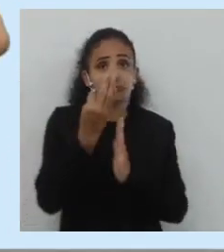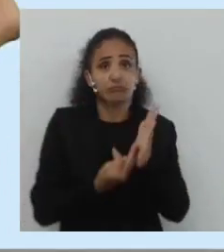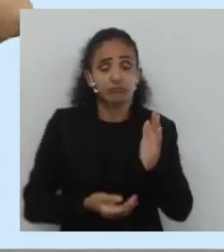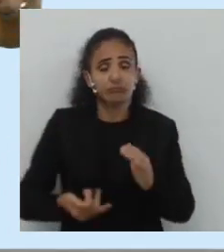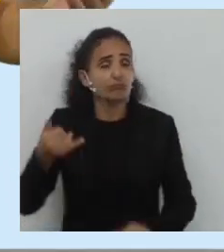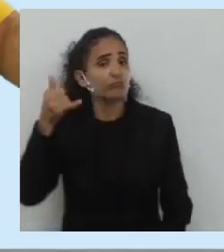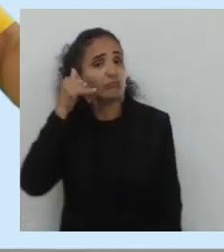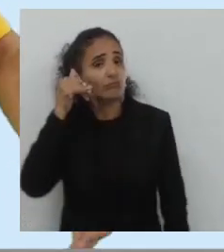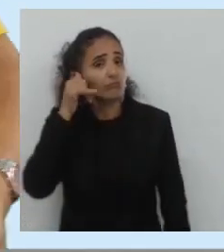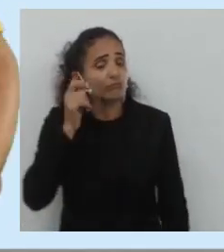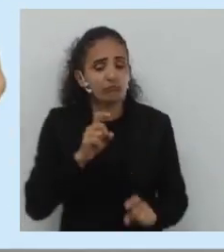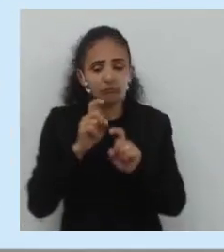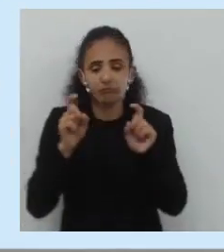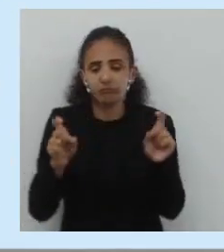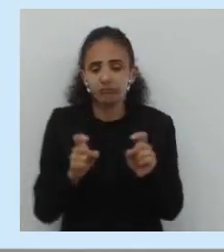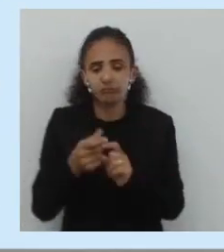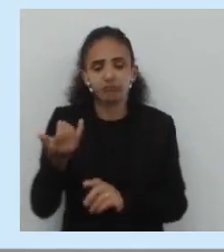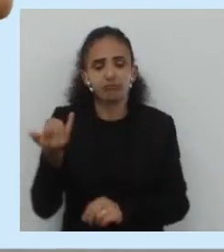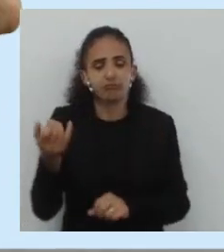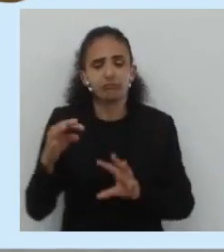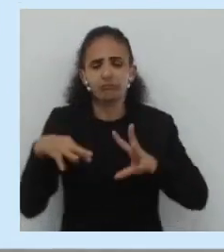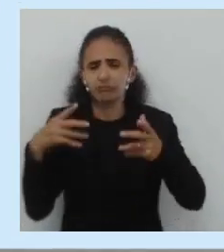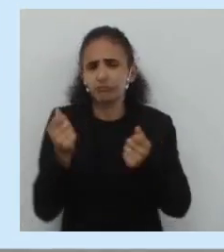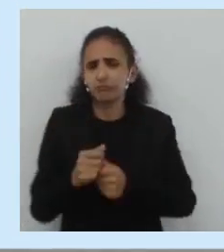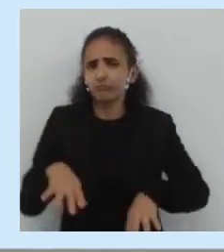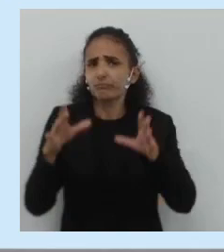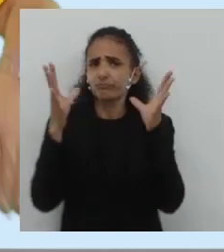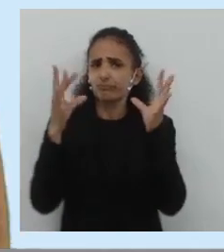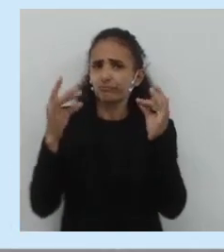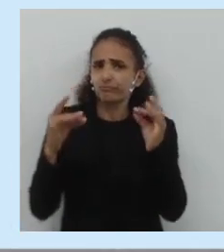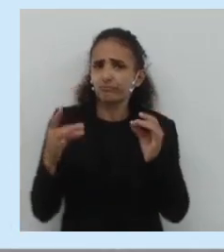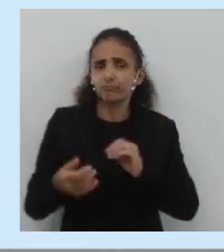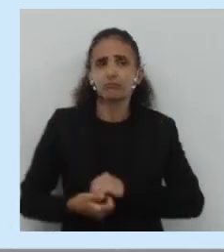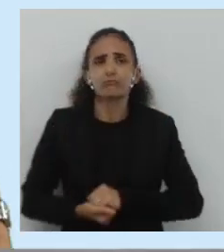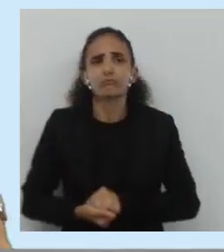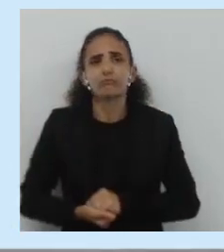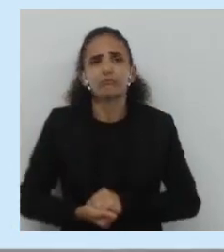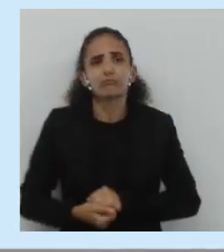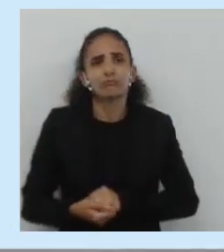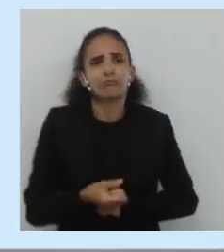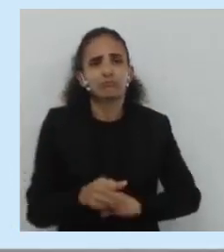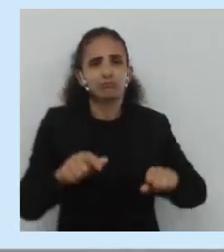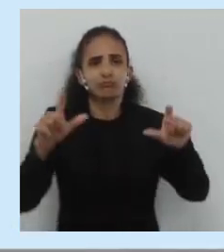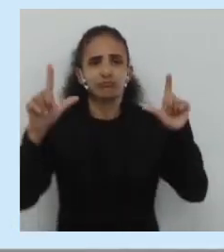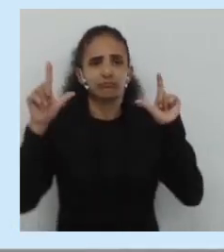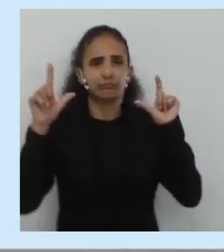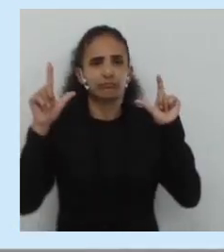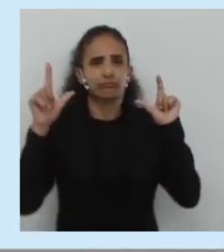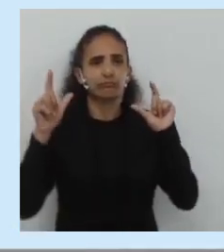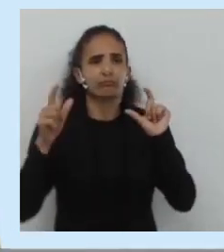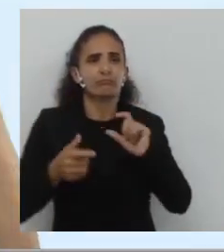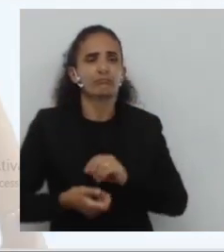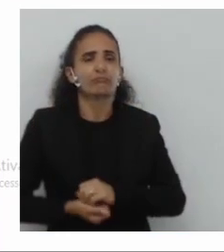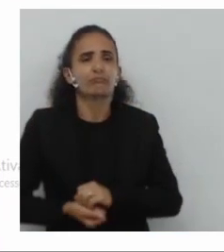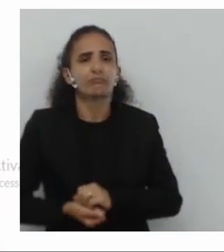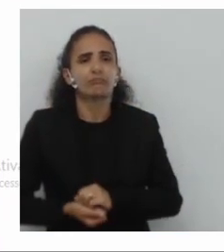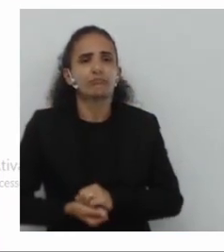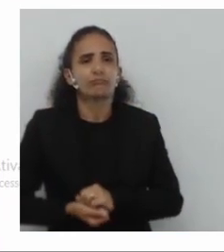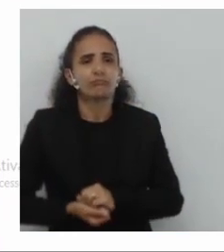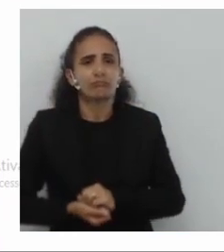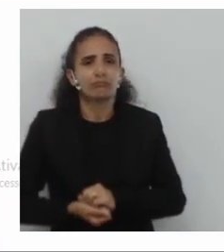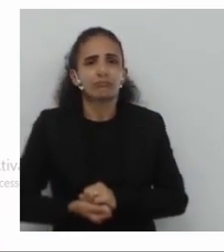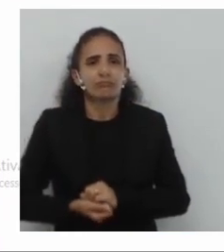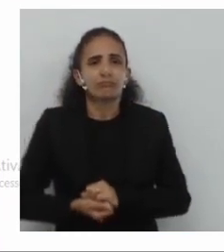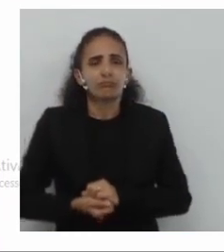falar de celular, computador, smartphone, etc. Vamos ver aqui. Aqui na tela nós temos ainda uma